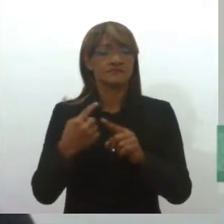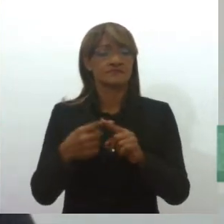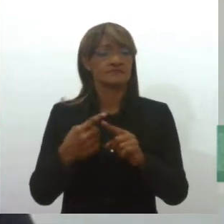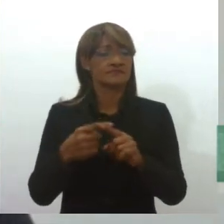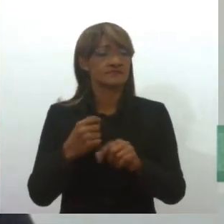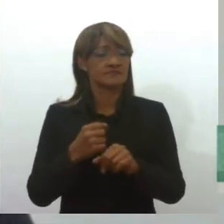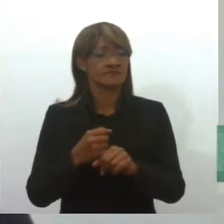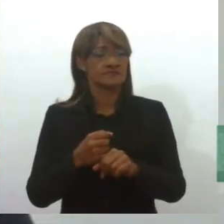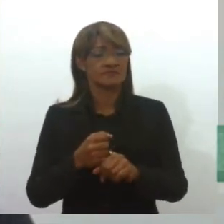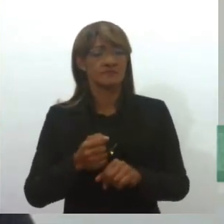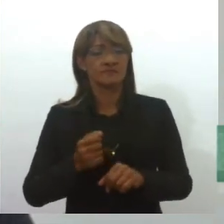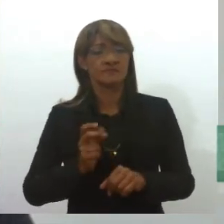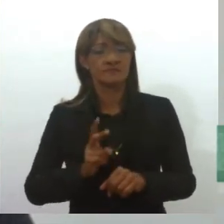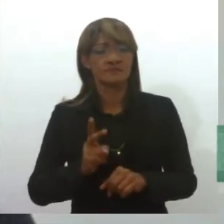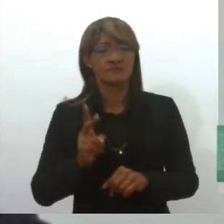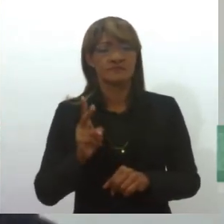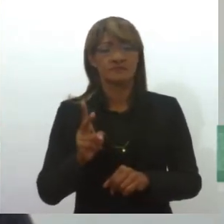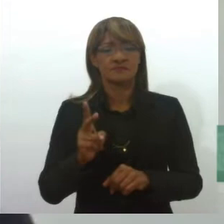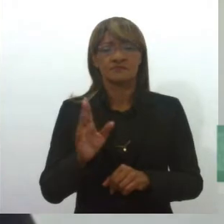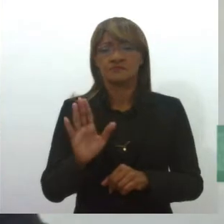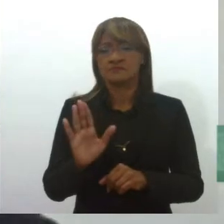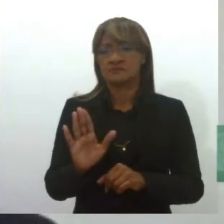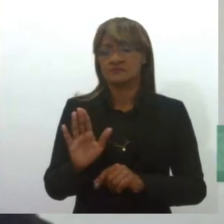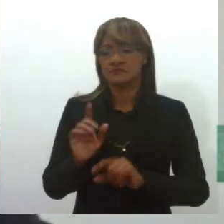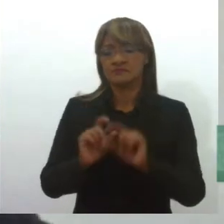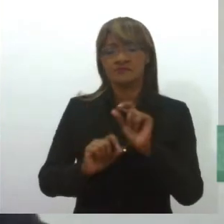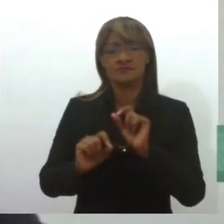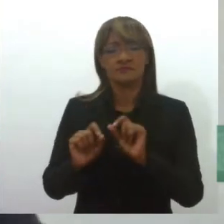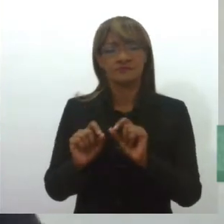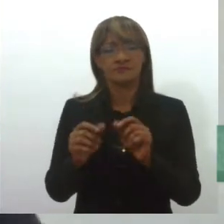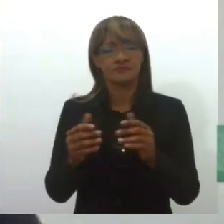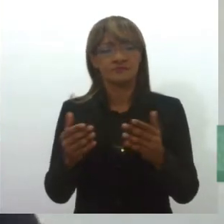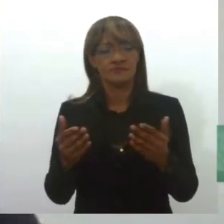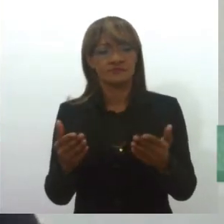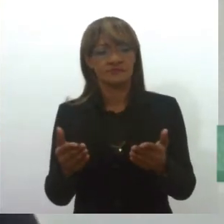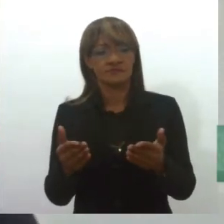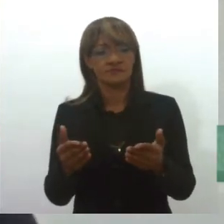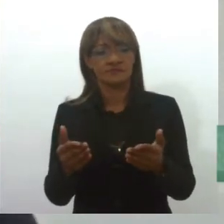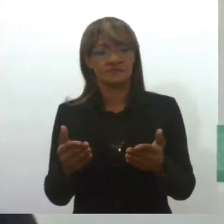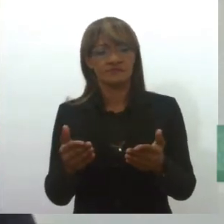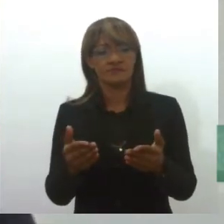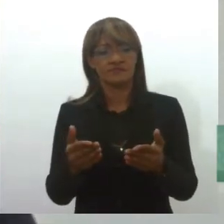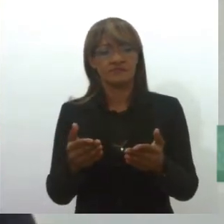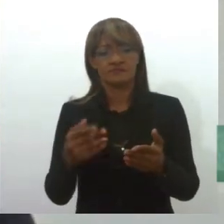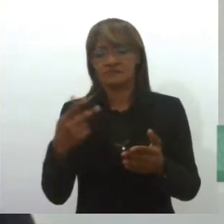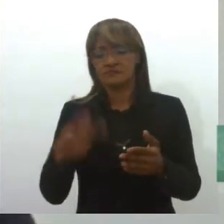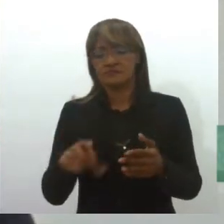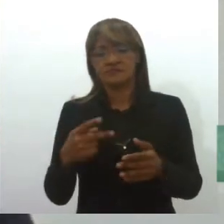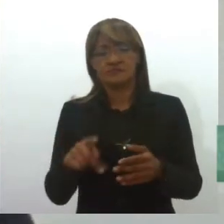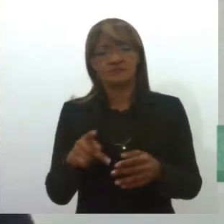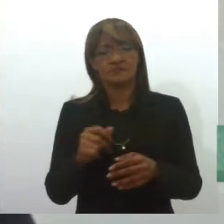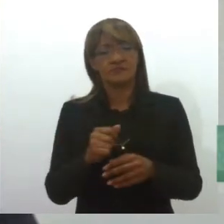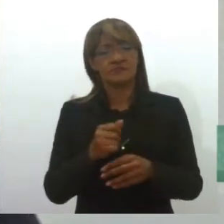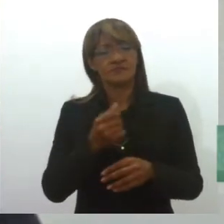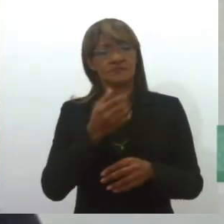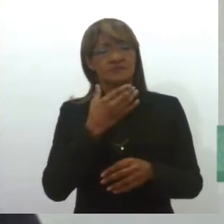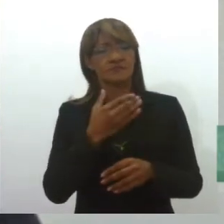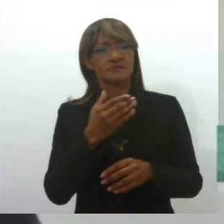desses crimes também é muito leniente no Brasil. A título de exemplo, nós temos a possibilidade desse